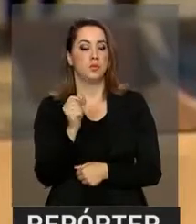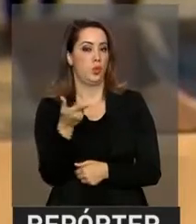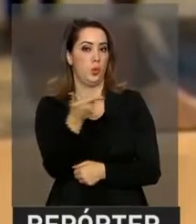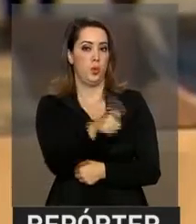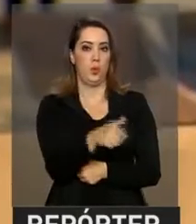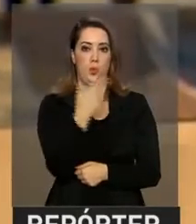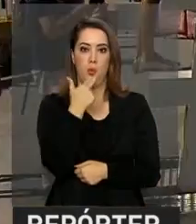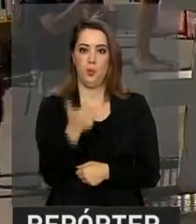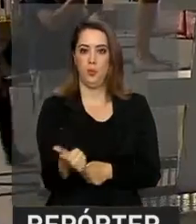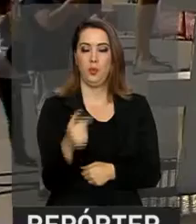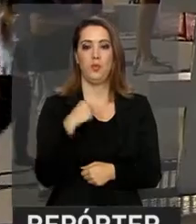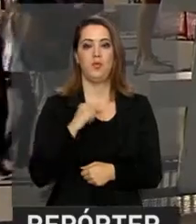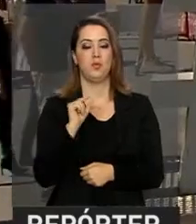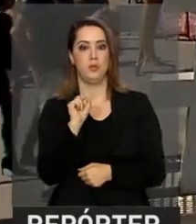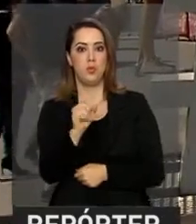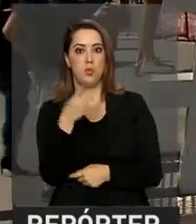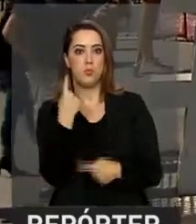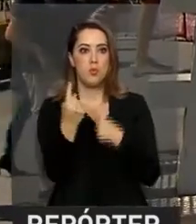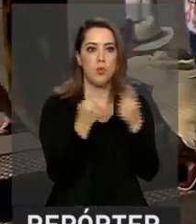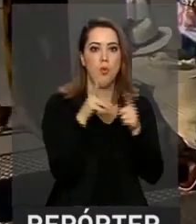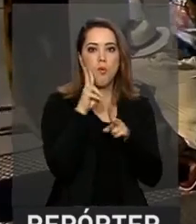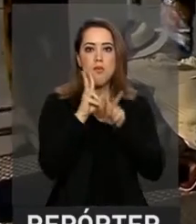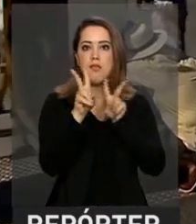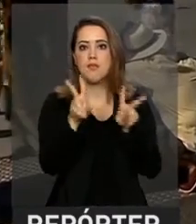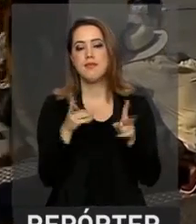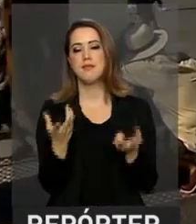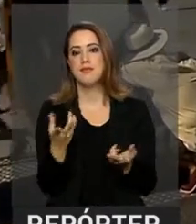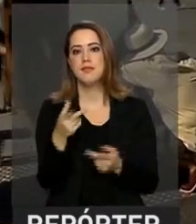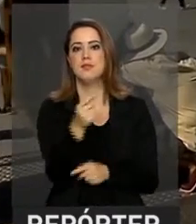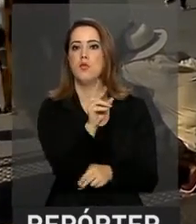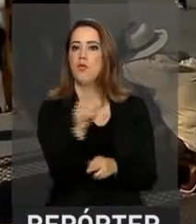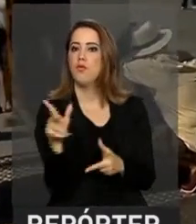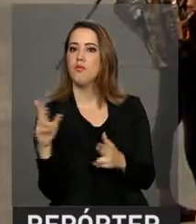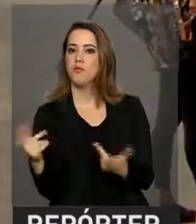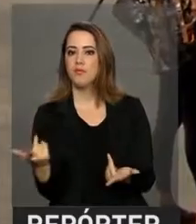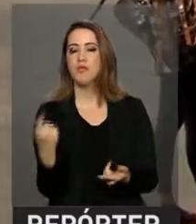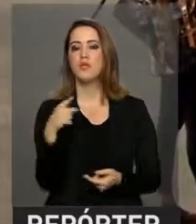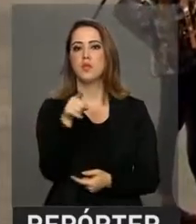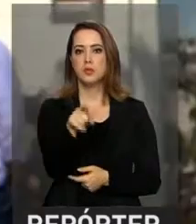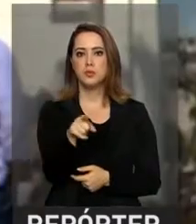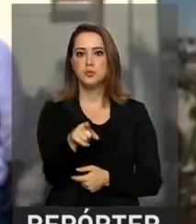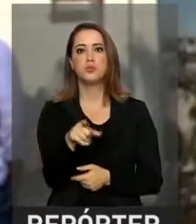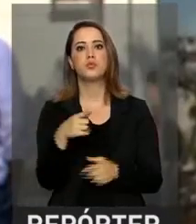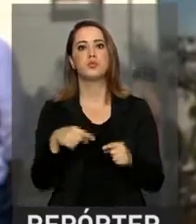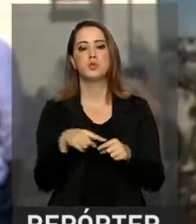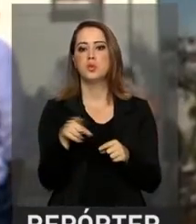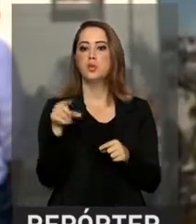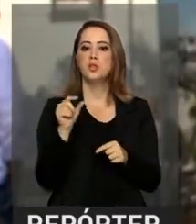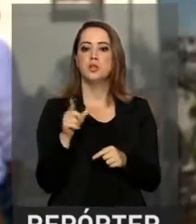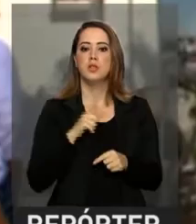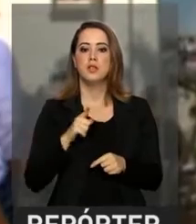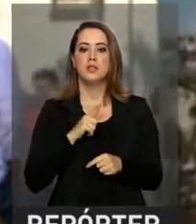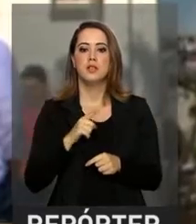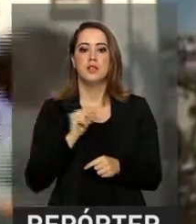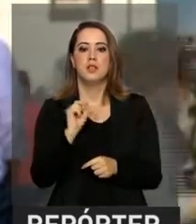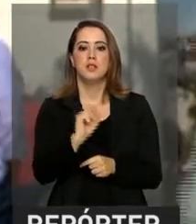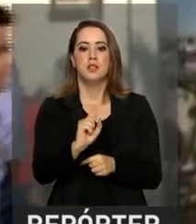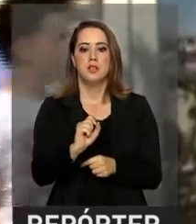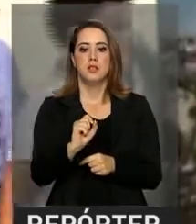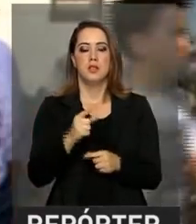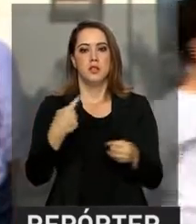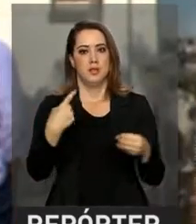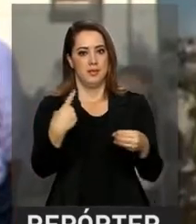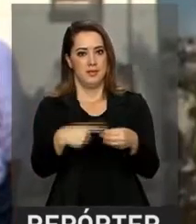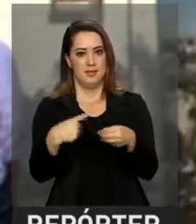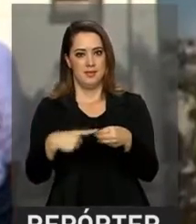Cada um quer ver uma coisa diferente do Brasil e da cidade olímpica. O Museu do Amanhã. Minha Dinda e a pracinha